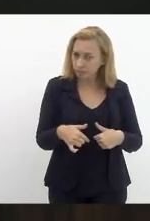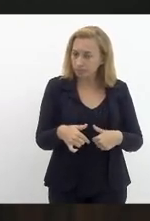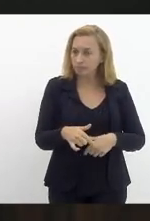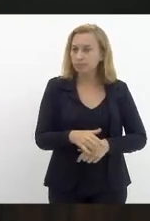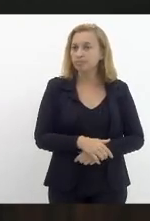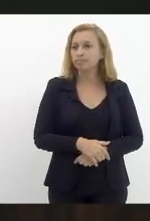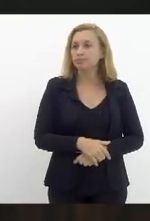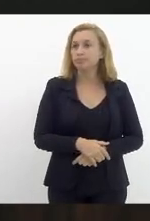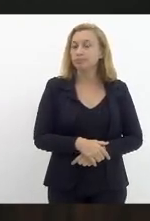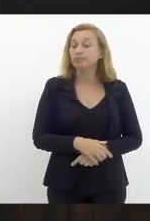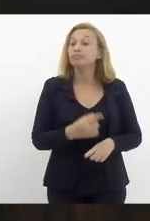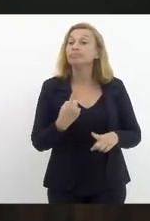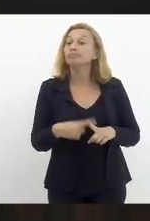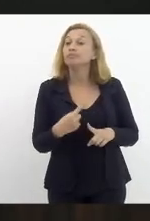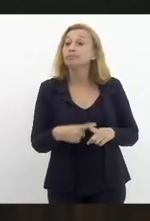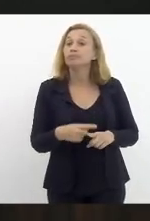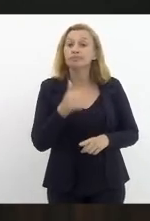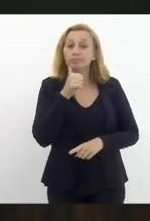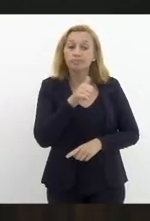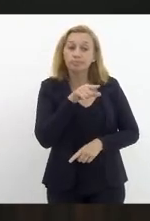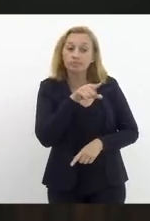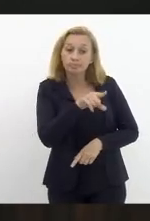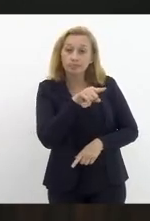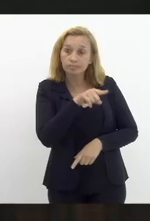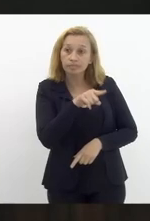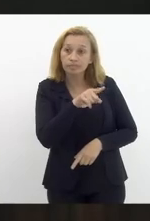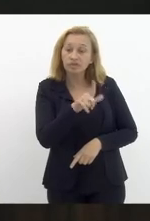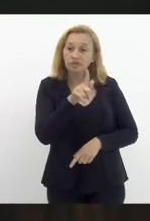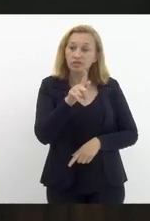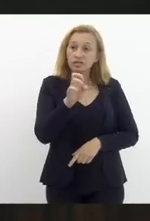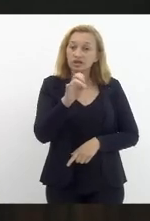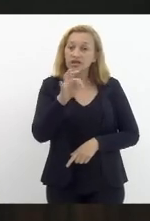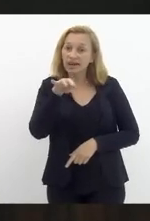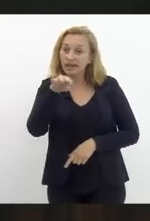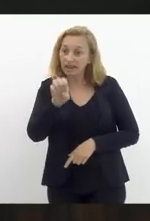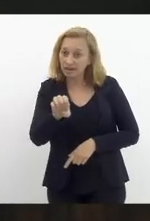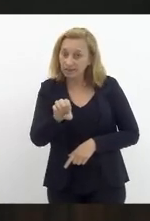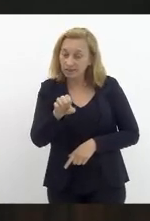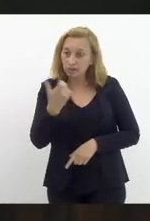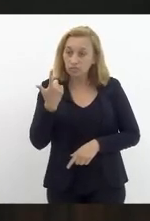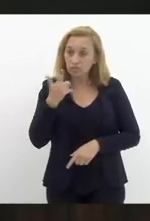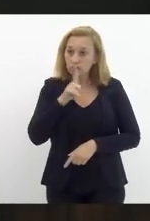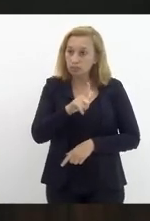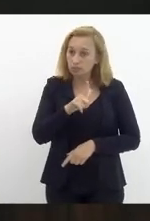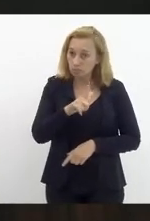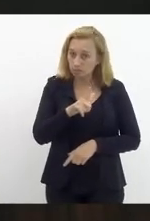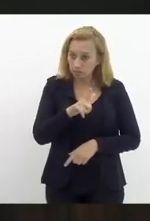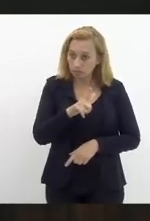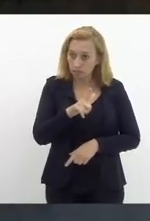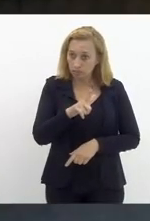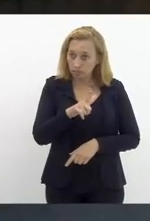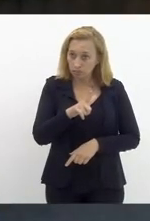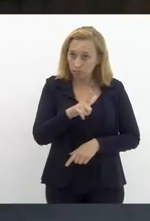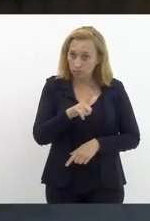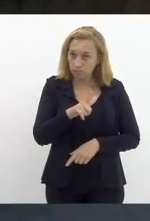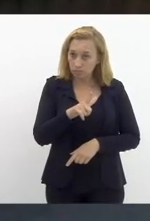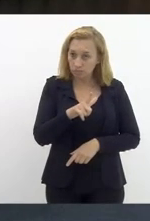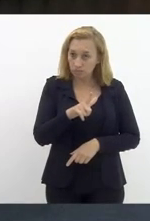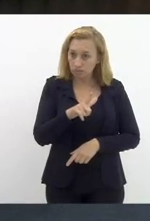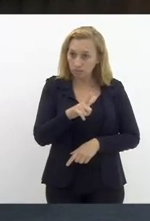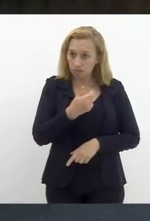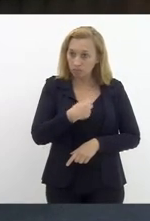só saiu do papel, porque aquela senhora que está ali, Gisele de Lima, conseguiu dar um nó no regime de recuperação